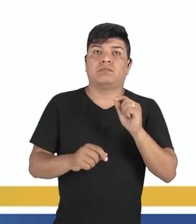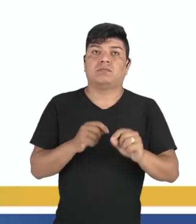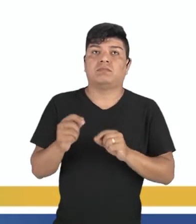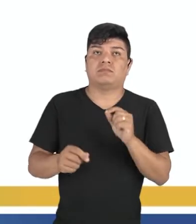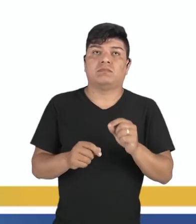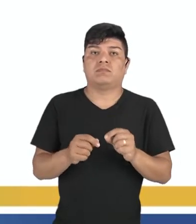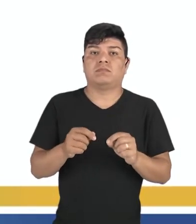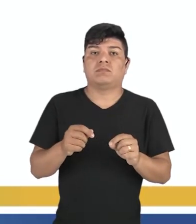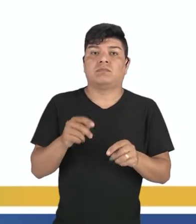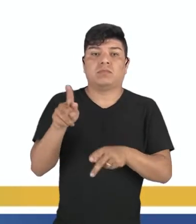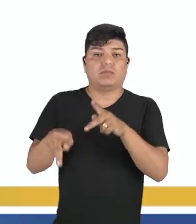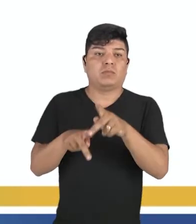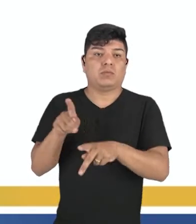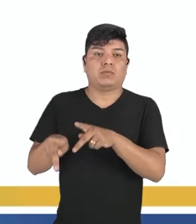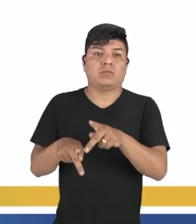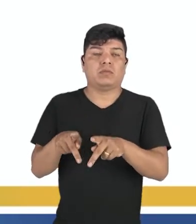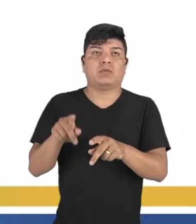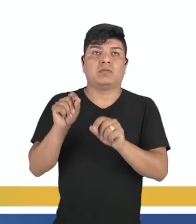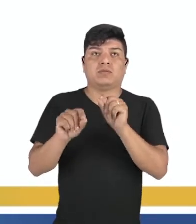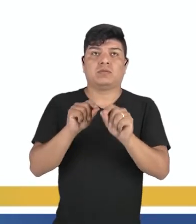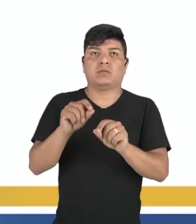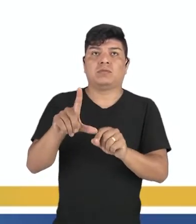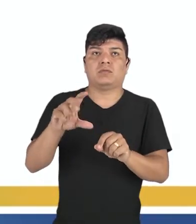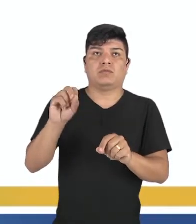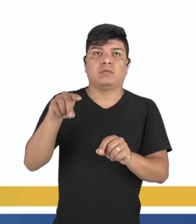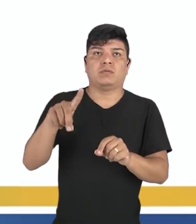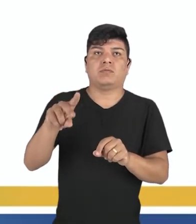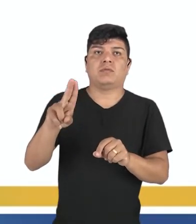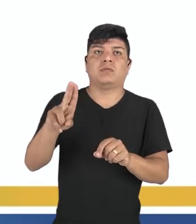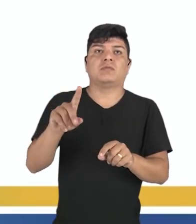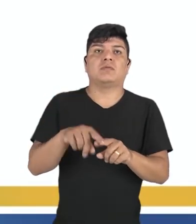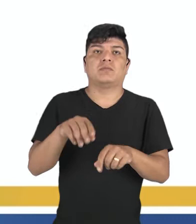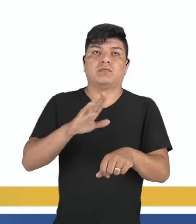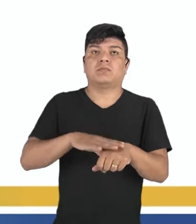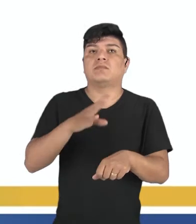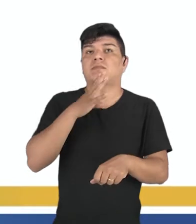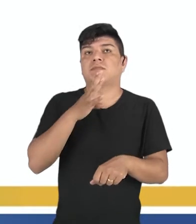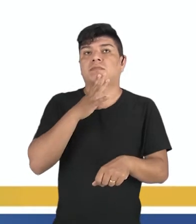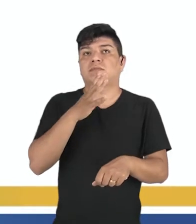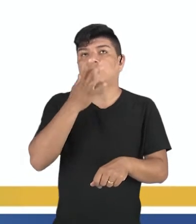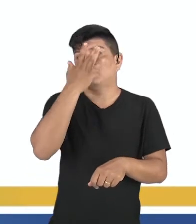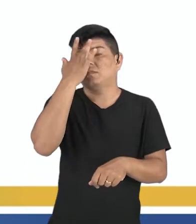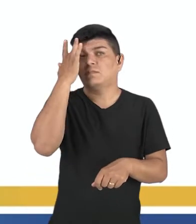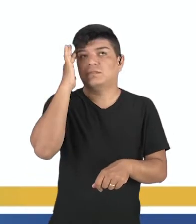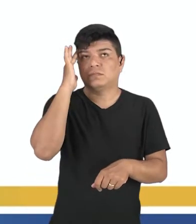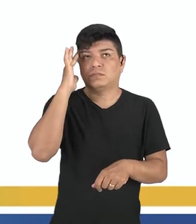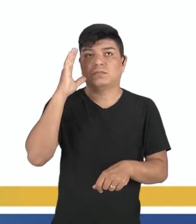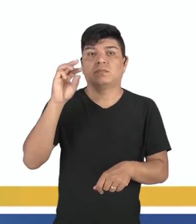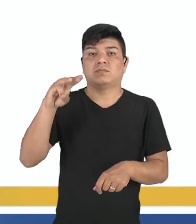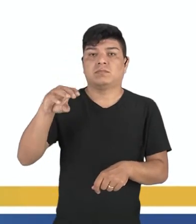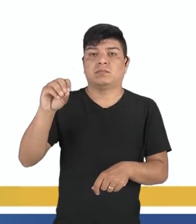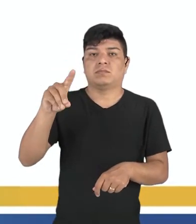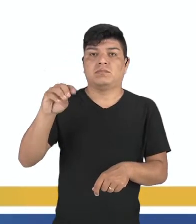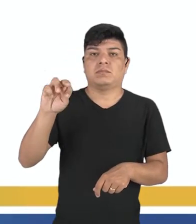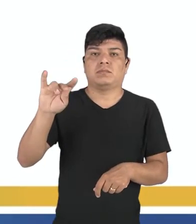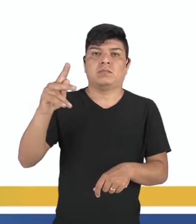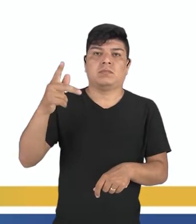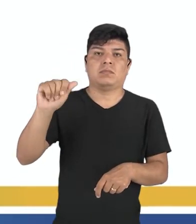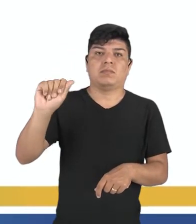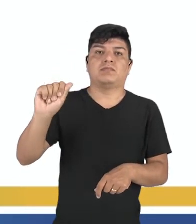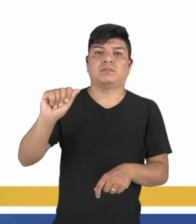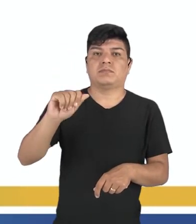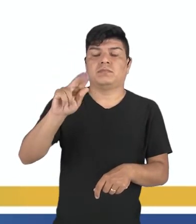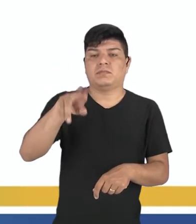e populariza um ritmo lundum. Entre os mais reconhecidos compositores de modinha estão Padre